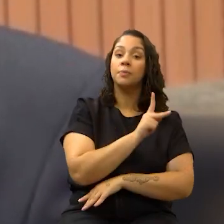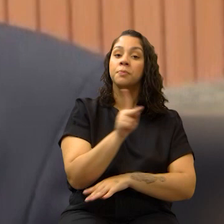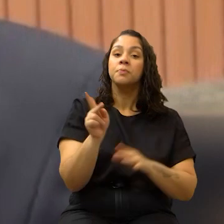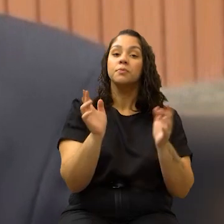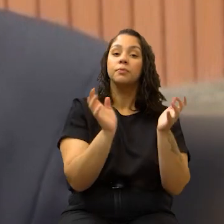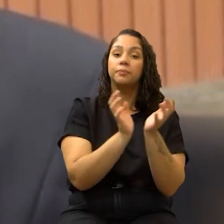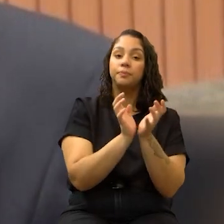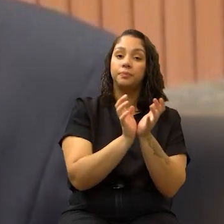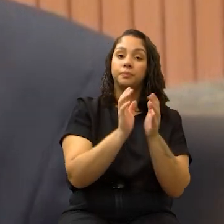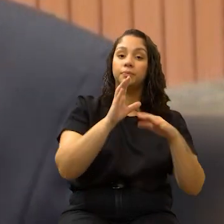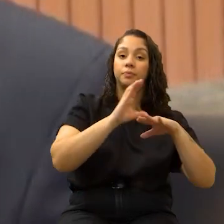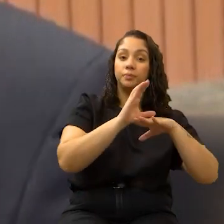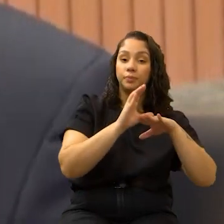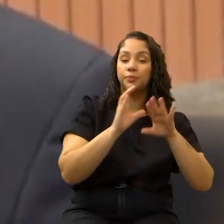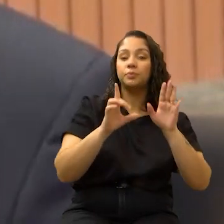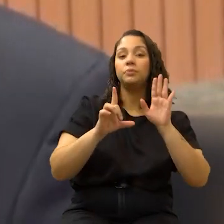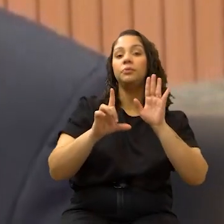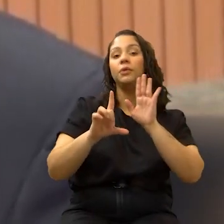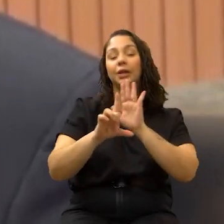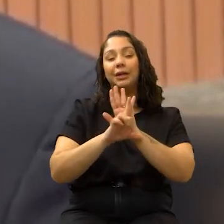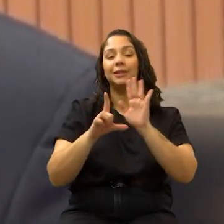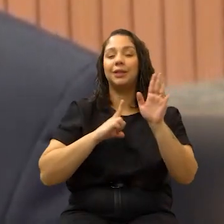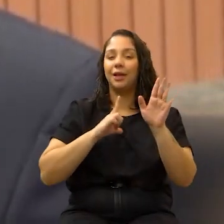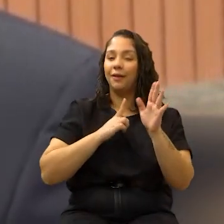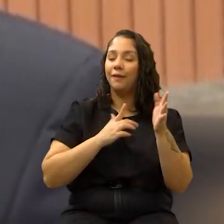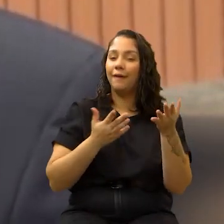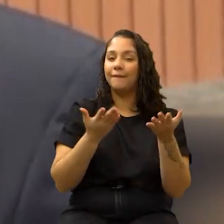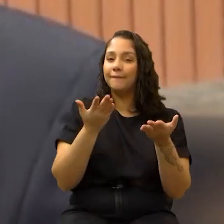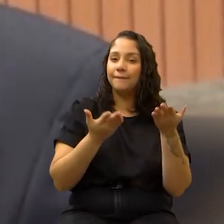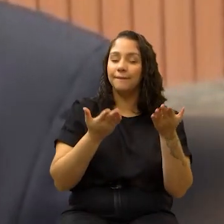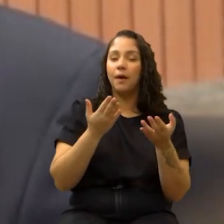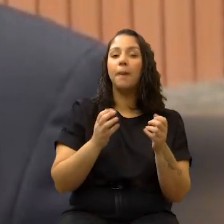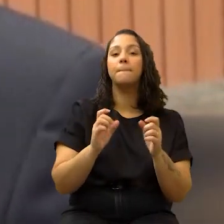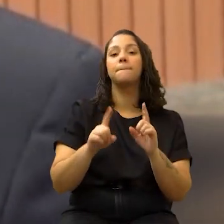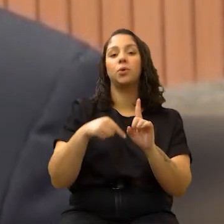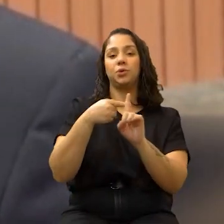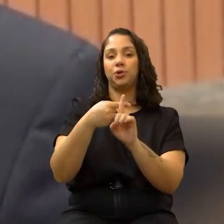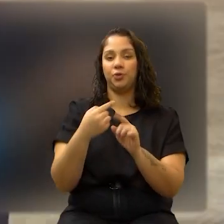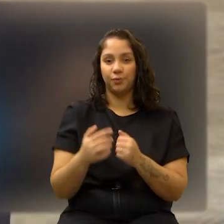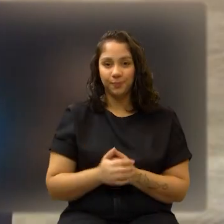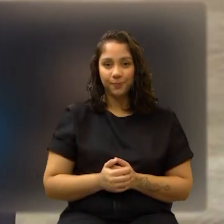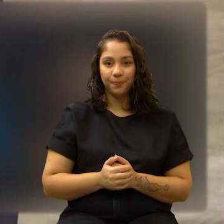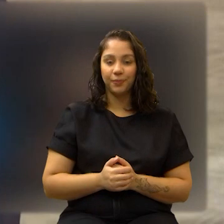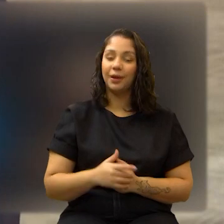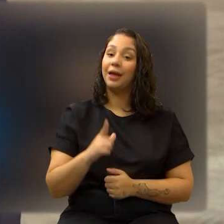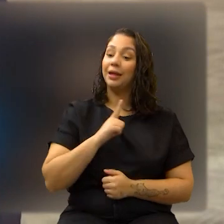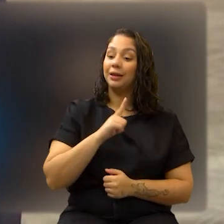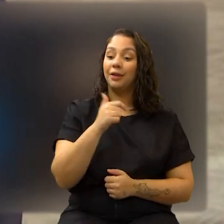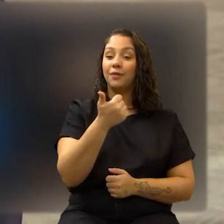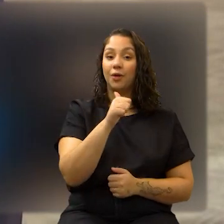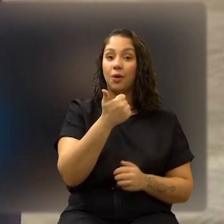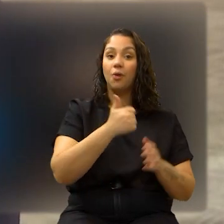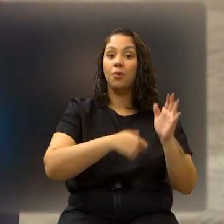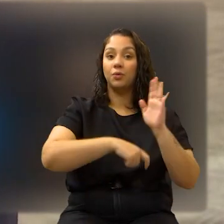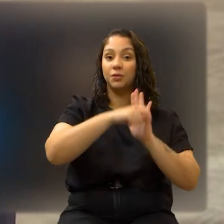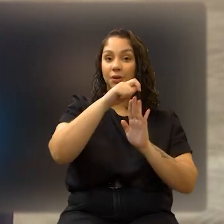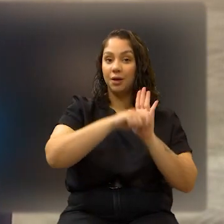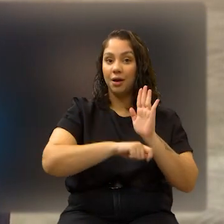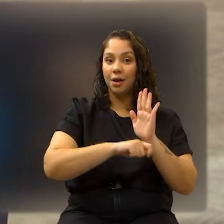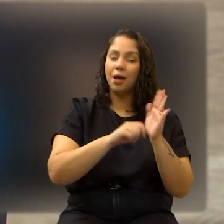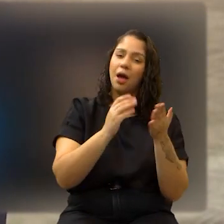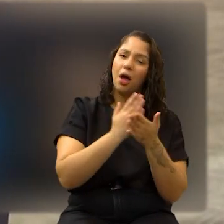o presidente da Comissão de Legalidade fez um balanço positivo da votação. Tivemos 11 itens,